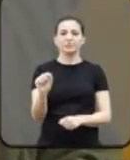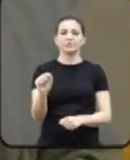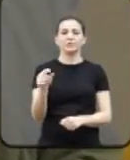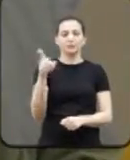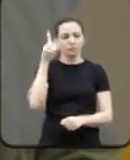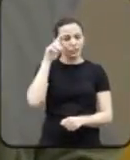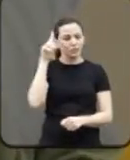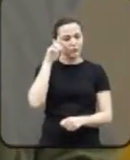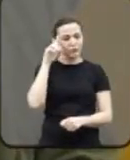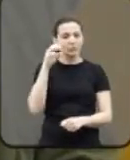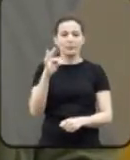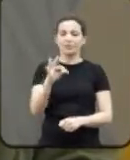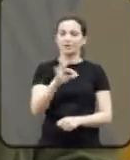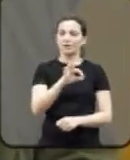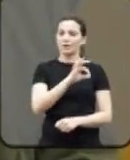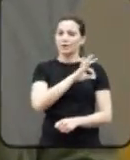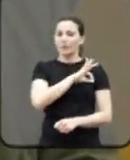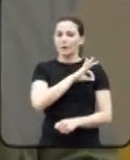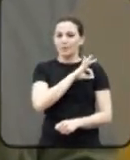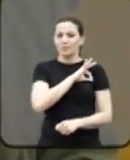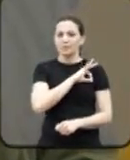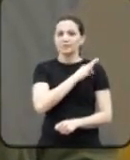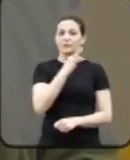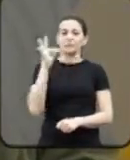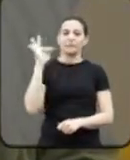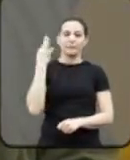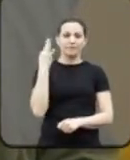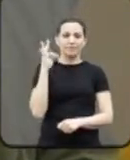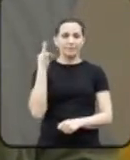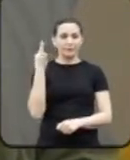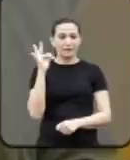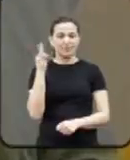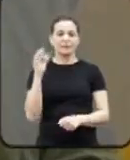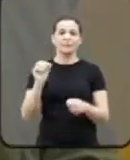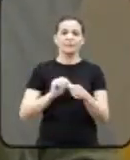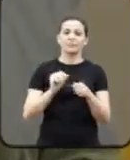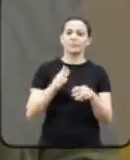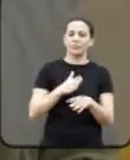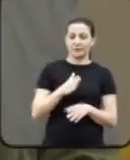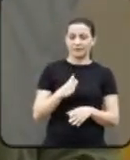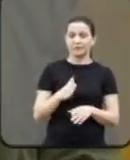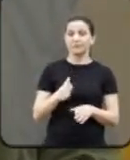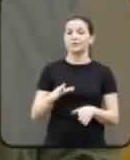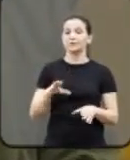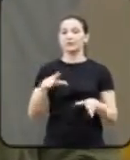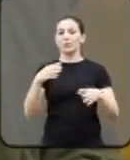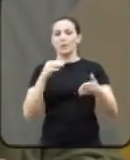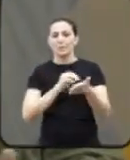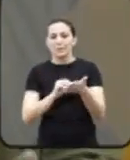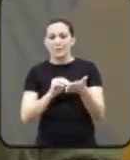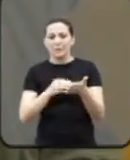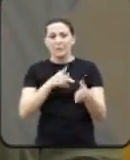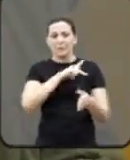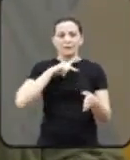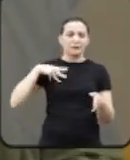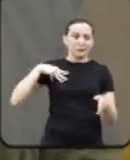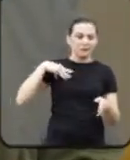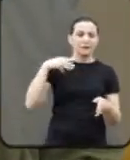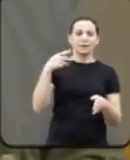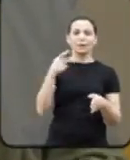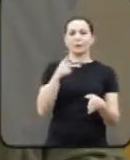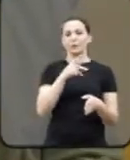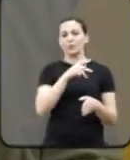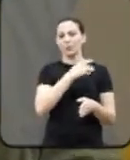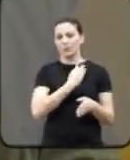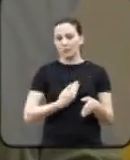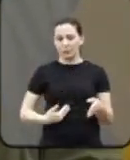pessoal, de fazer isso no dia a dia, a Polícia Federal está fazendo, junto com o Ministério Público Estadual, com o Ministério Público